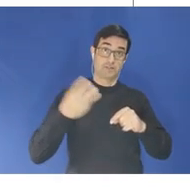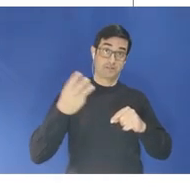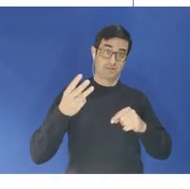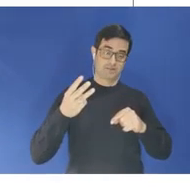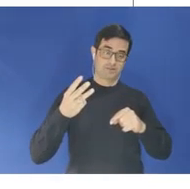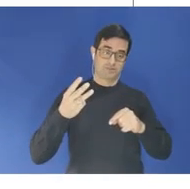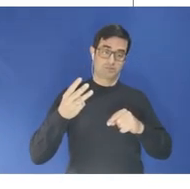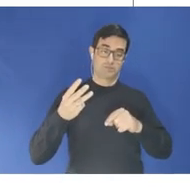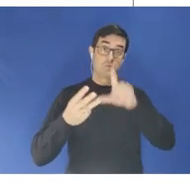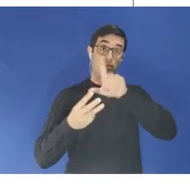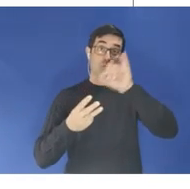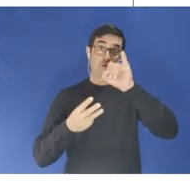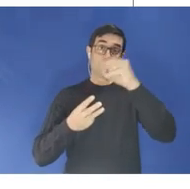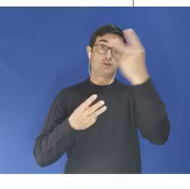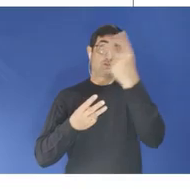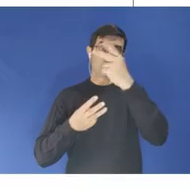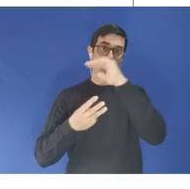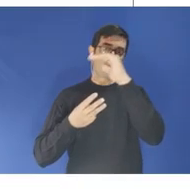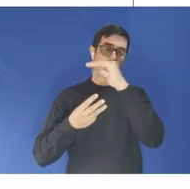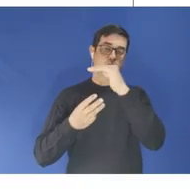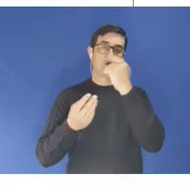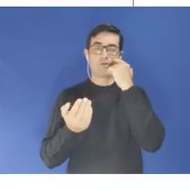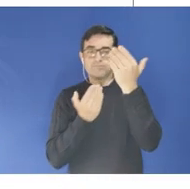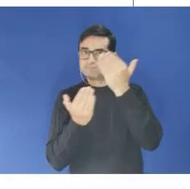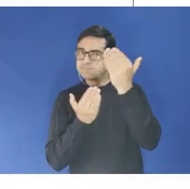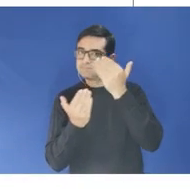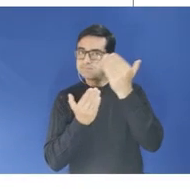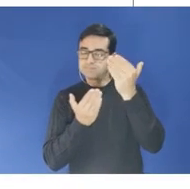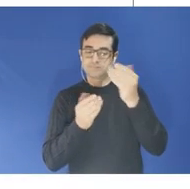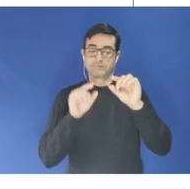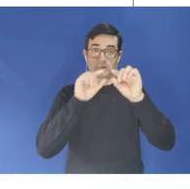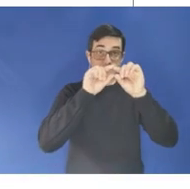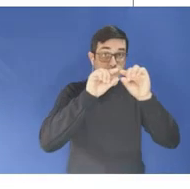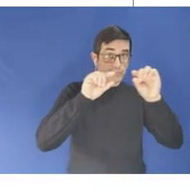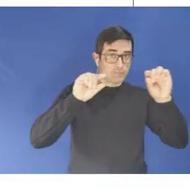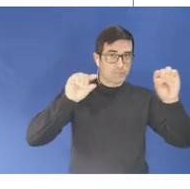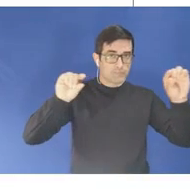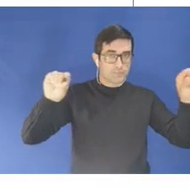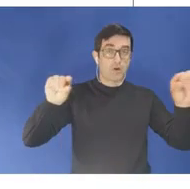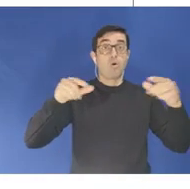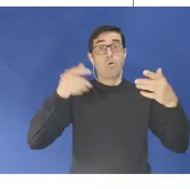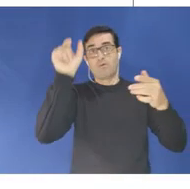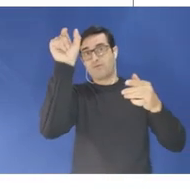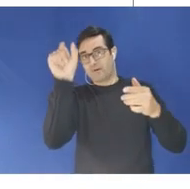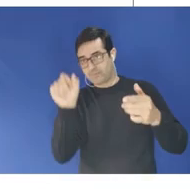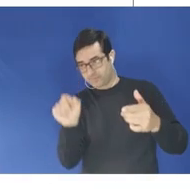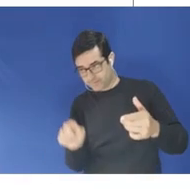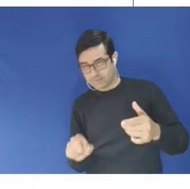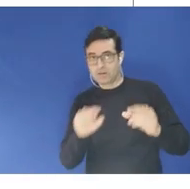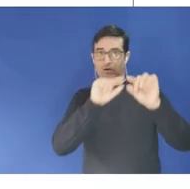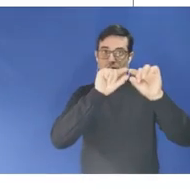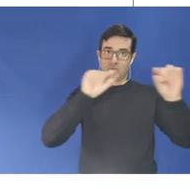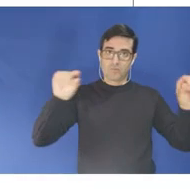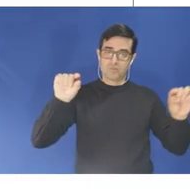2º. Eu só consigo comparar com elementos no mesmo período ou no mesmo... na mesma família ou no